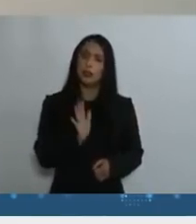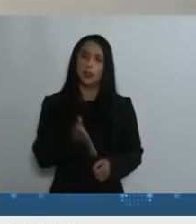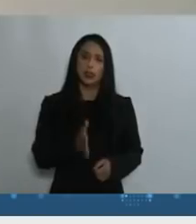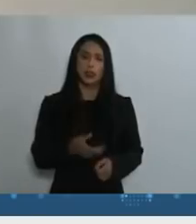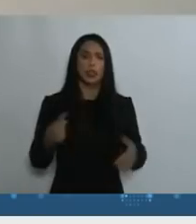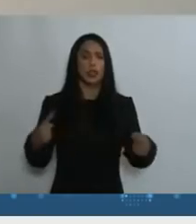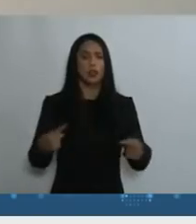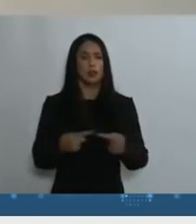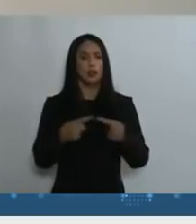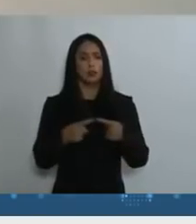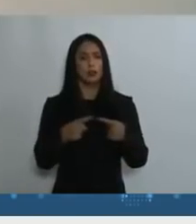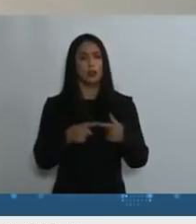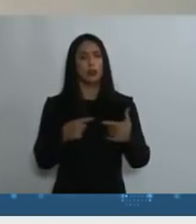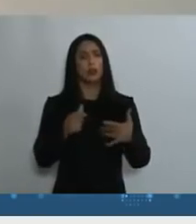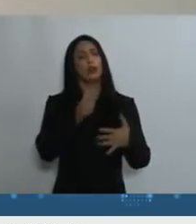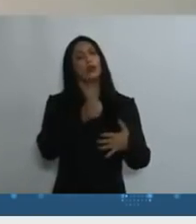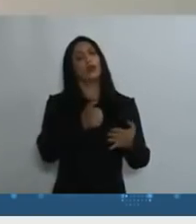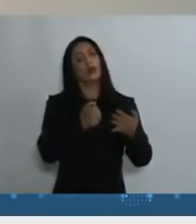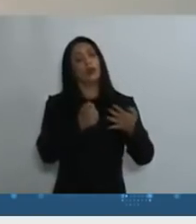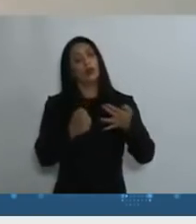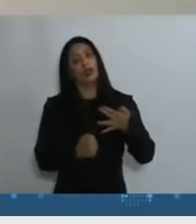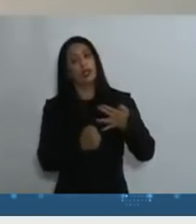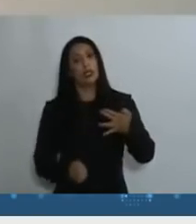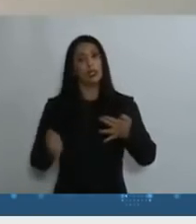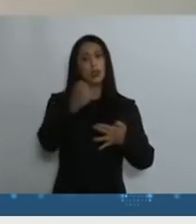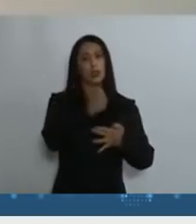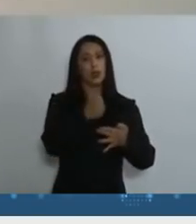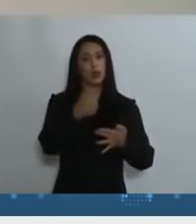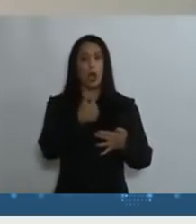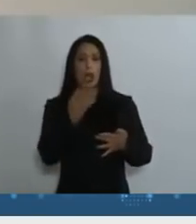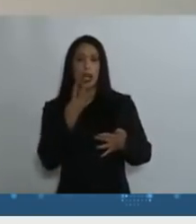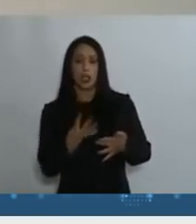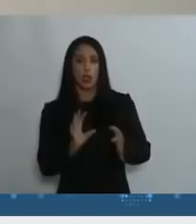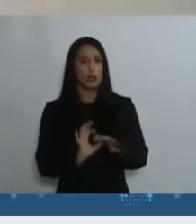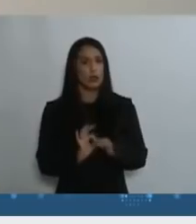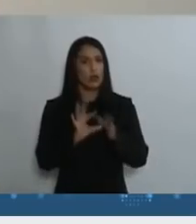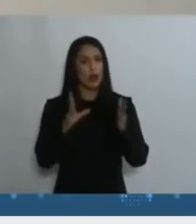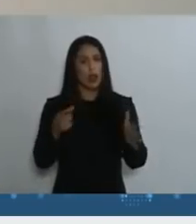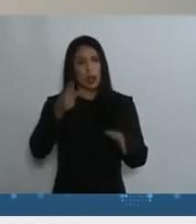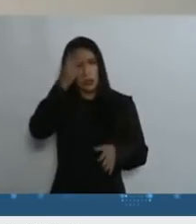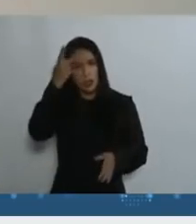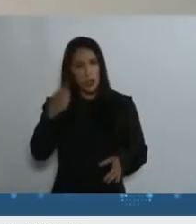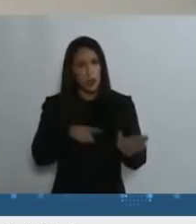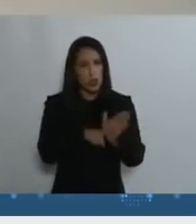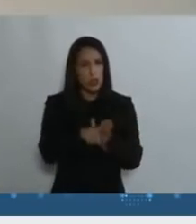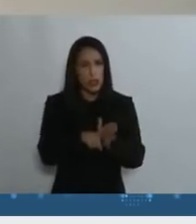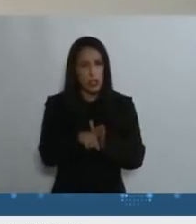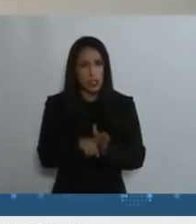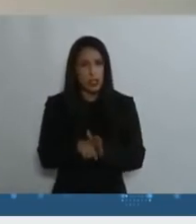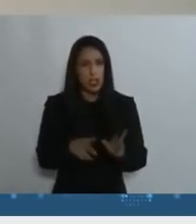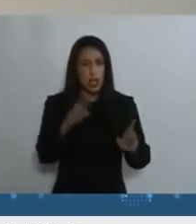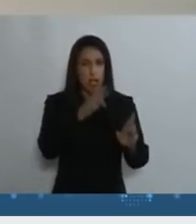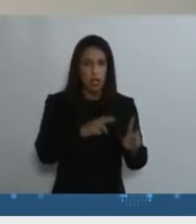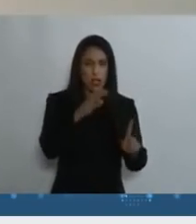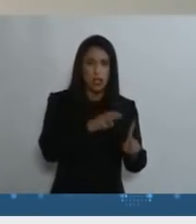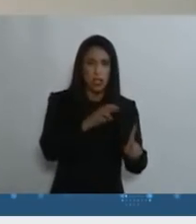sentou isso na súmula 14 conceder aos investigados a processo as informações